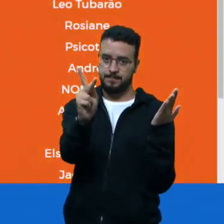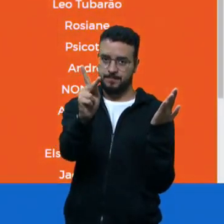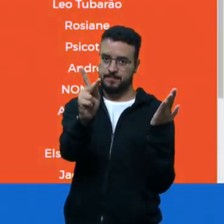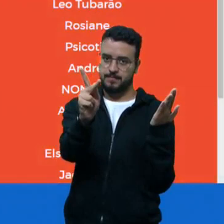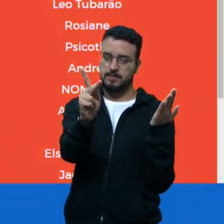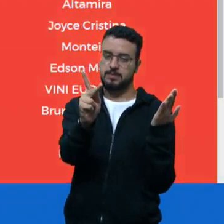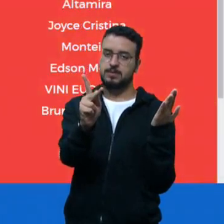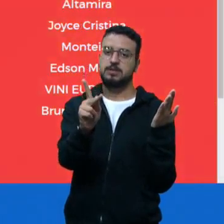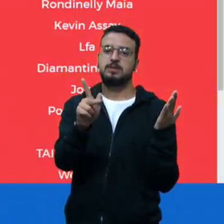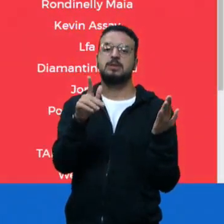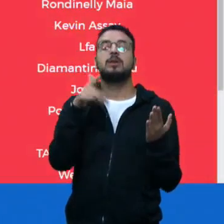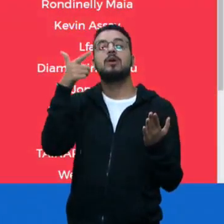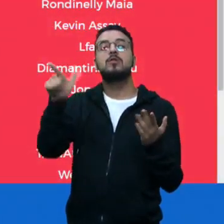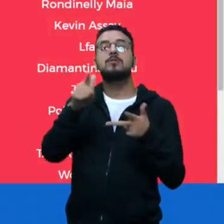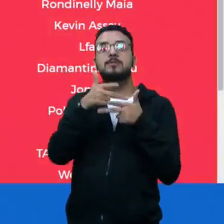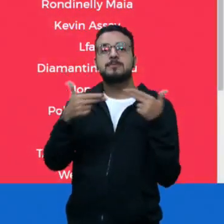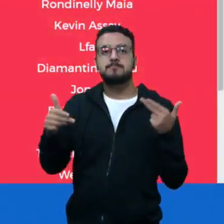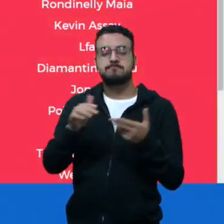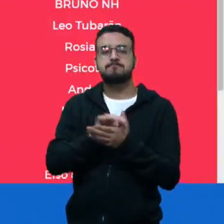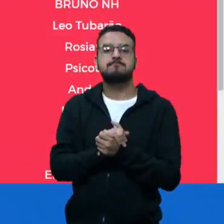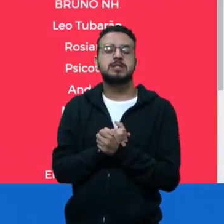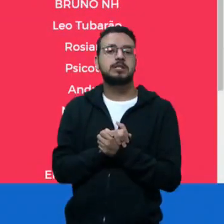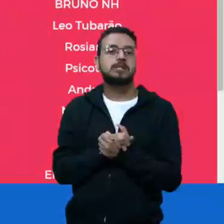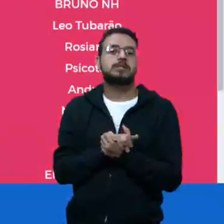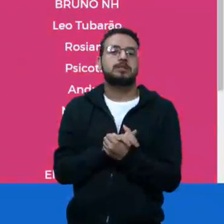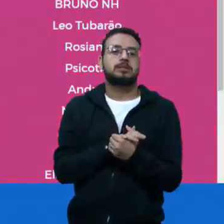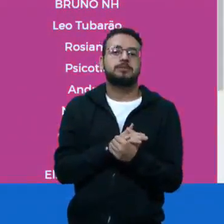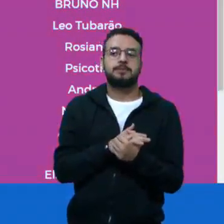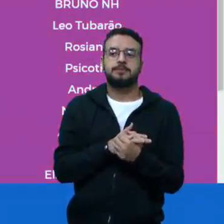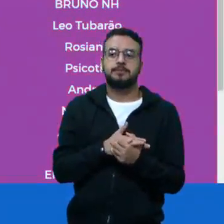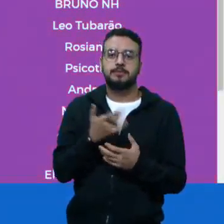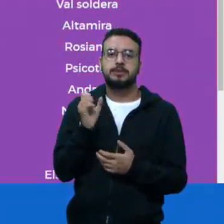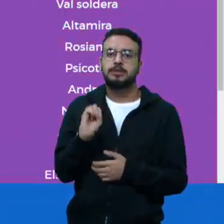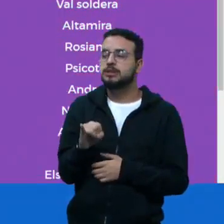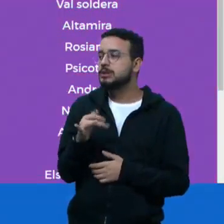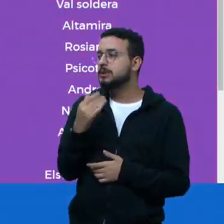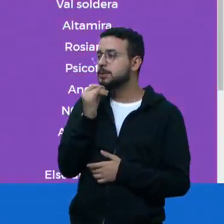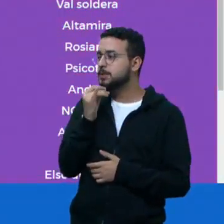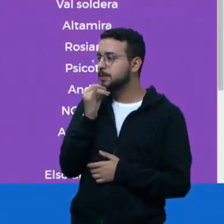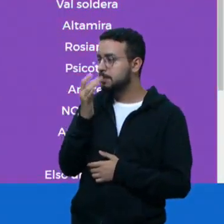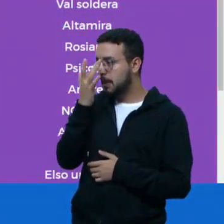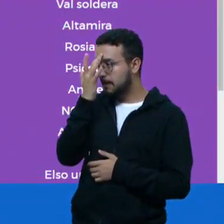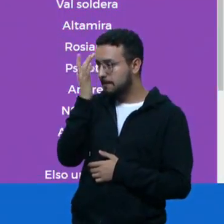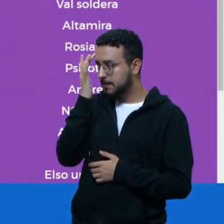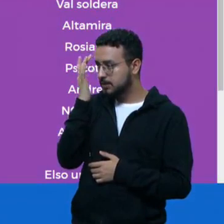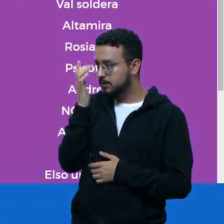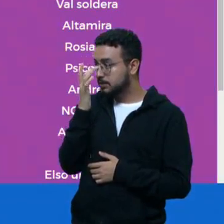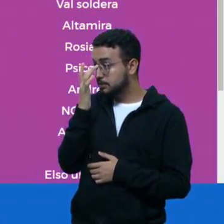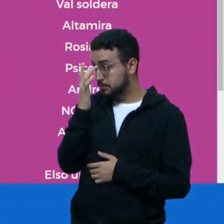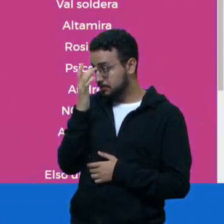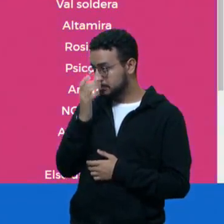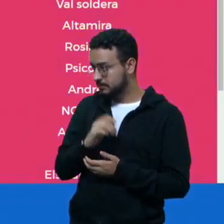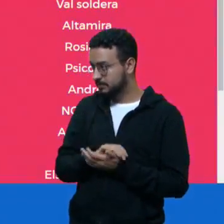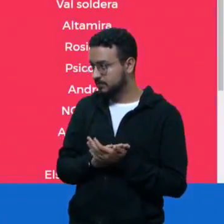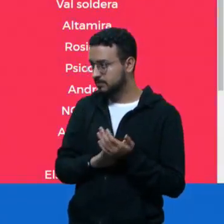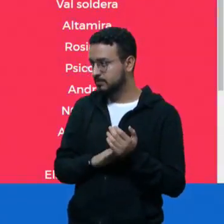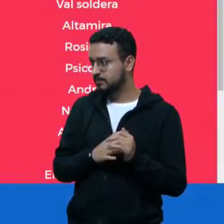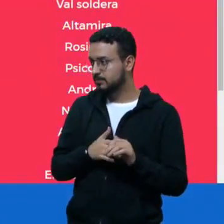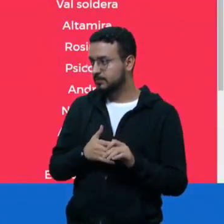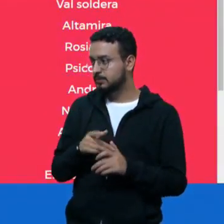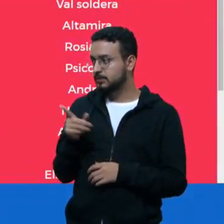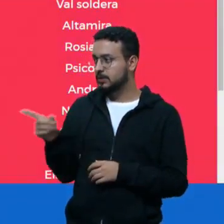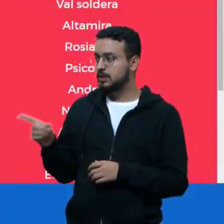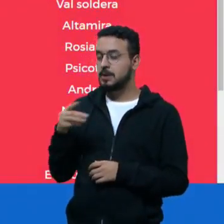certo? Outro ponto, se eu vou pegar o nome de alguém aqui que já entrou, e o